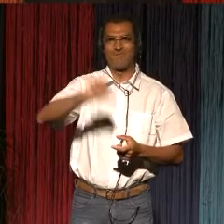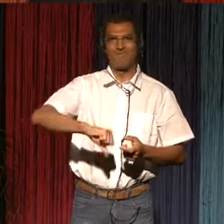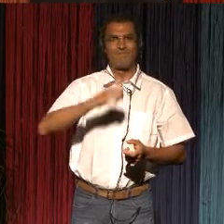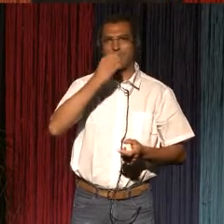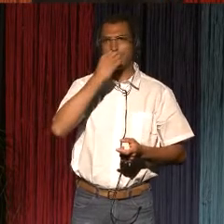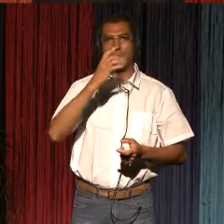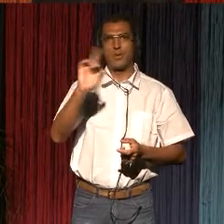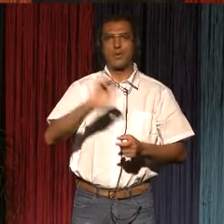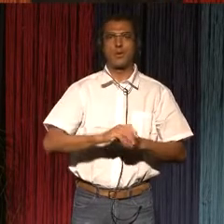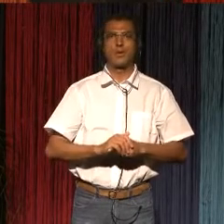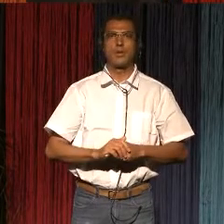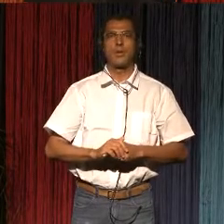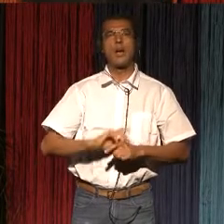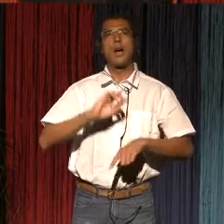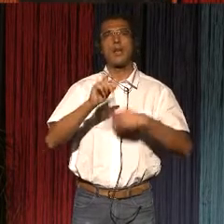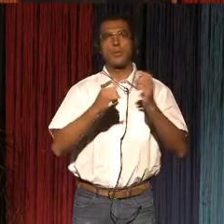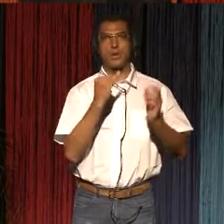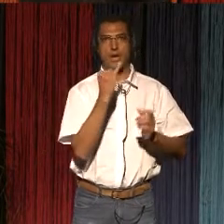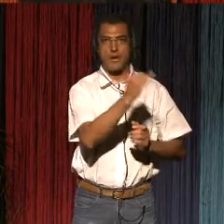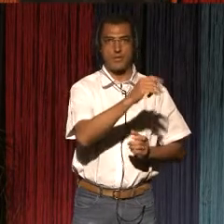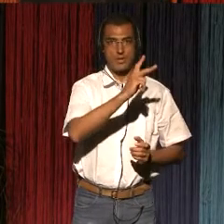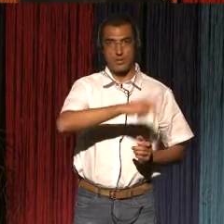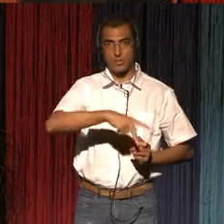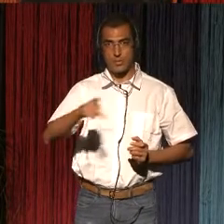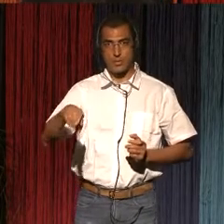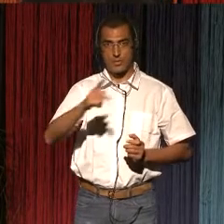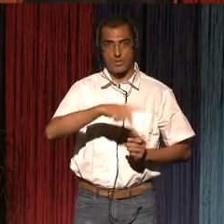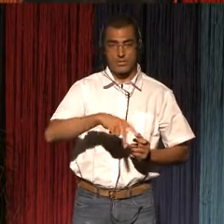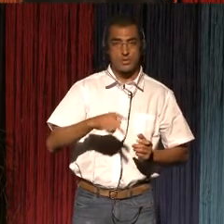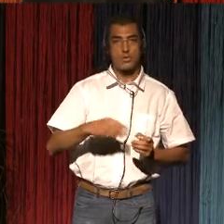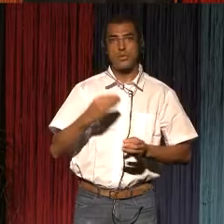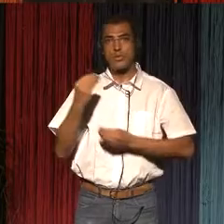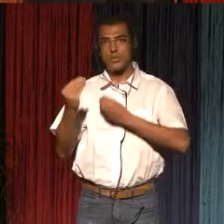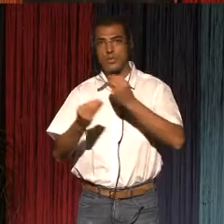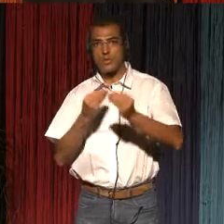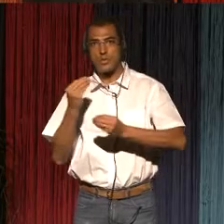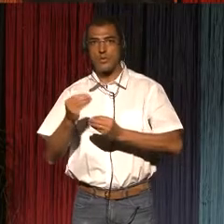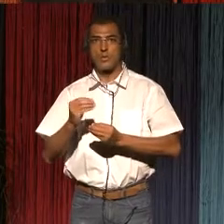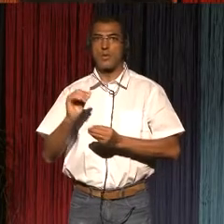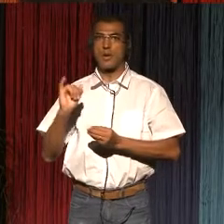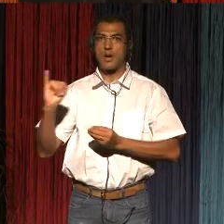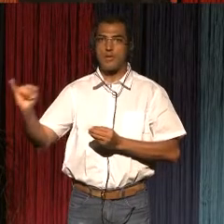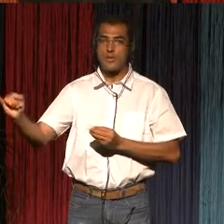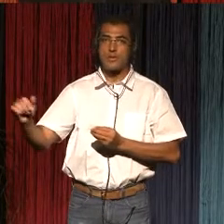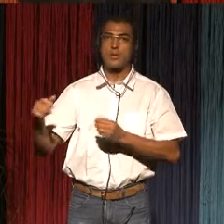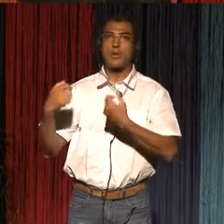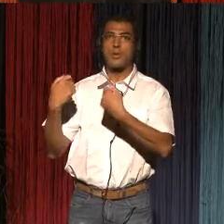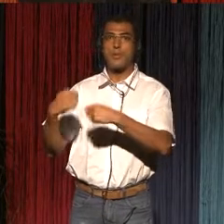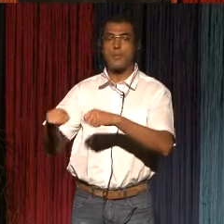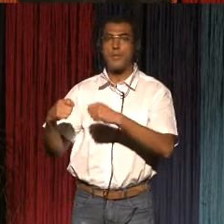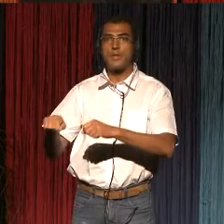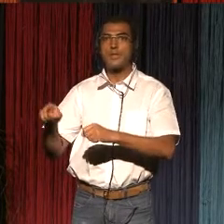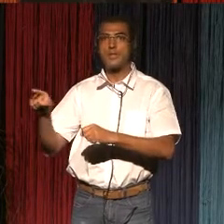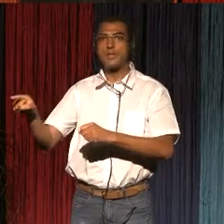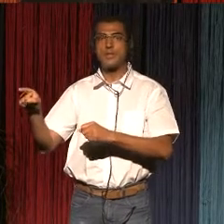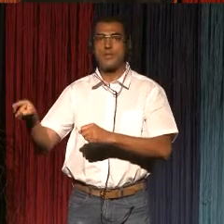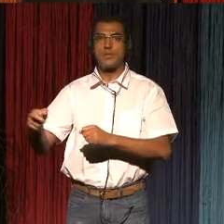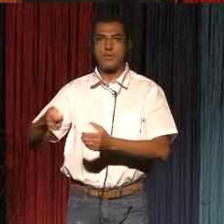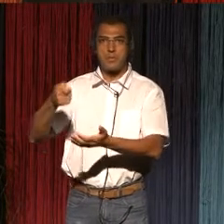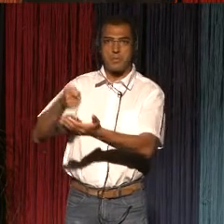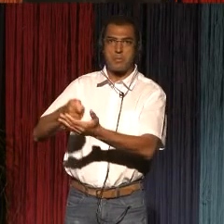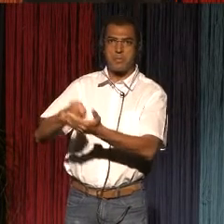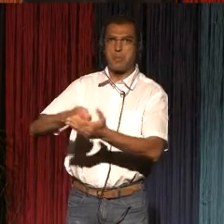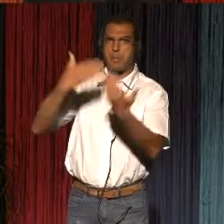que eles garantissem que os alunos tivessem bons resultados nessas provas, mas a longo prazo eles tinham resultados